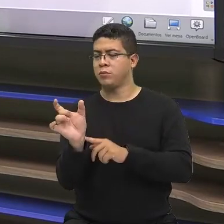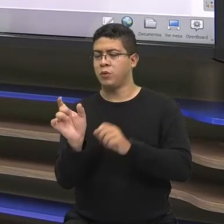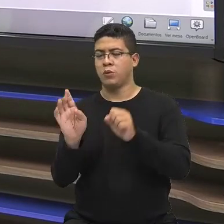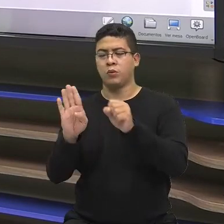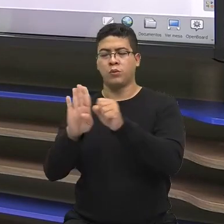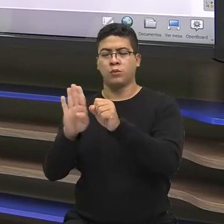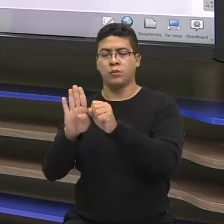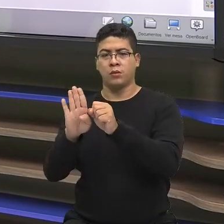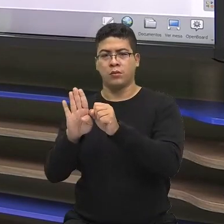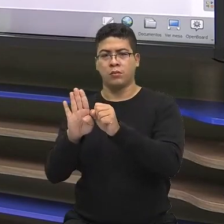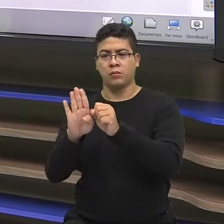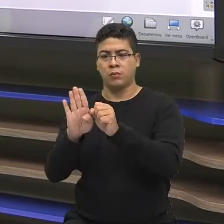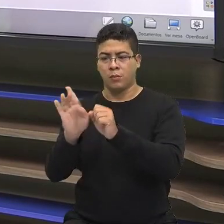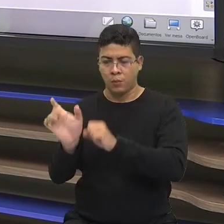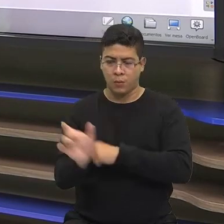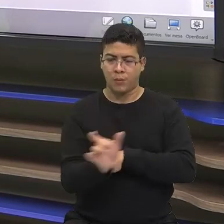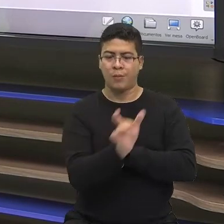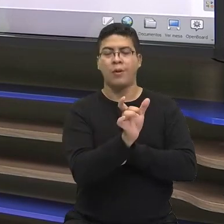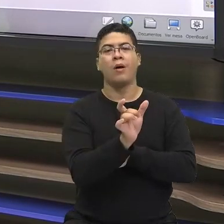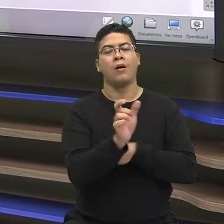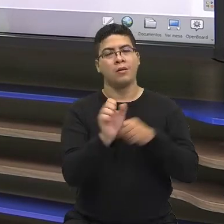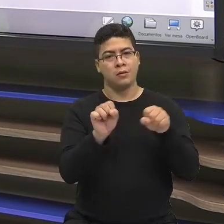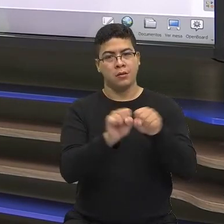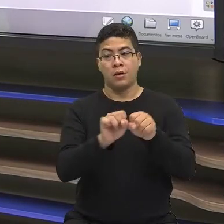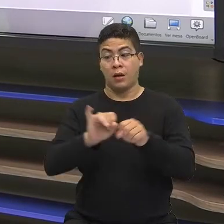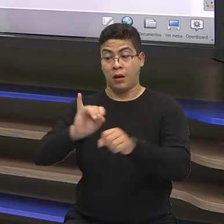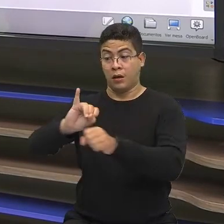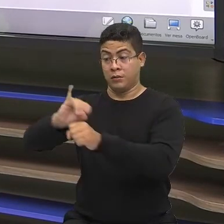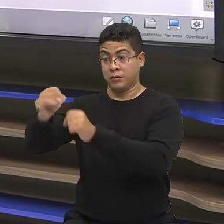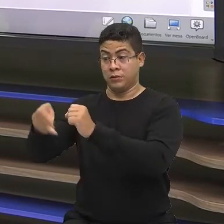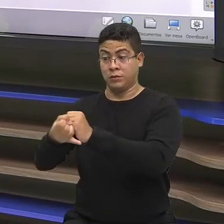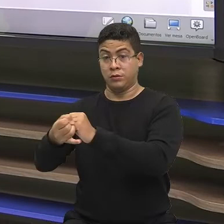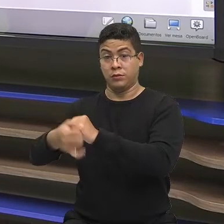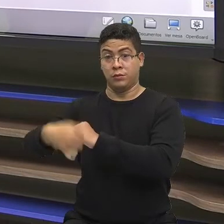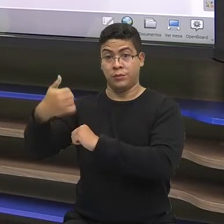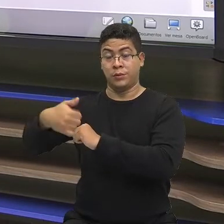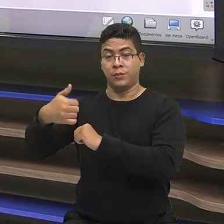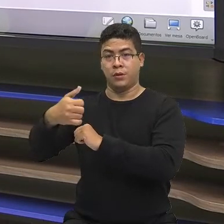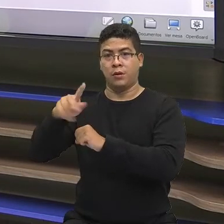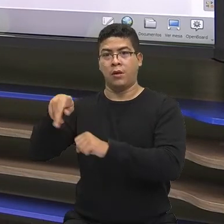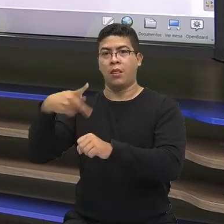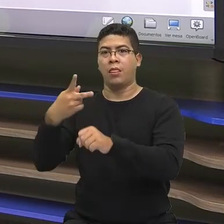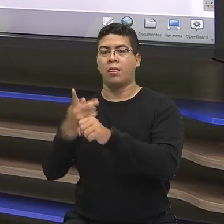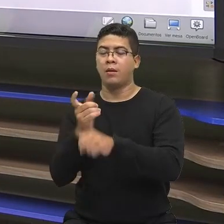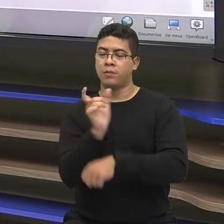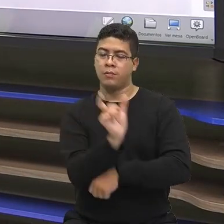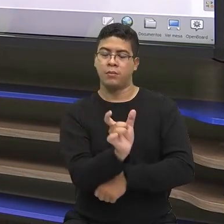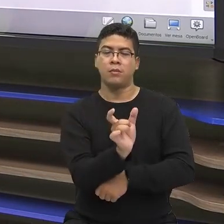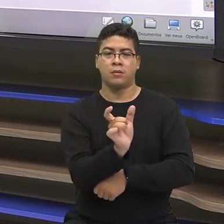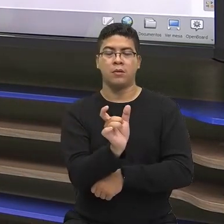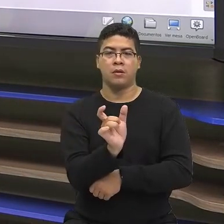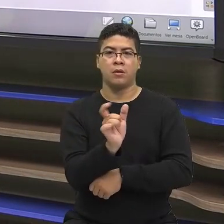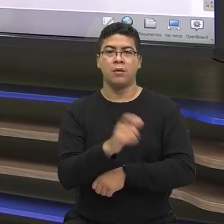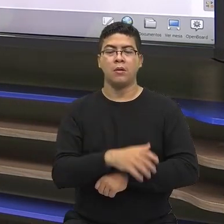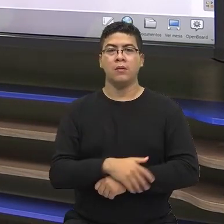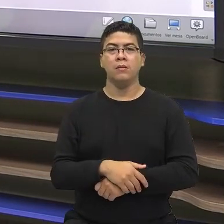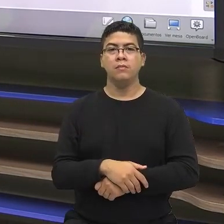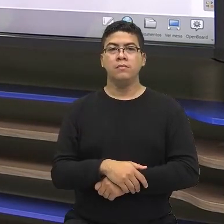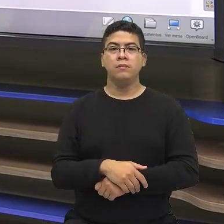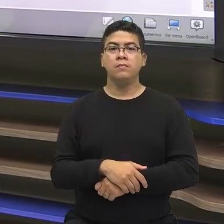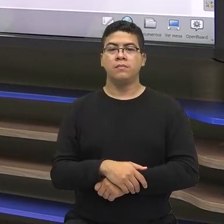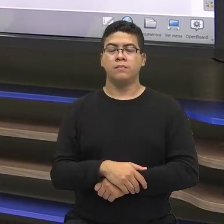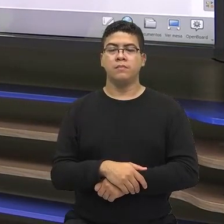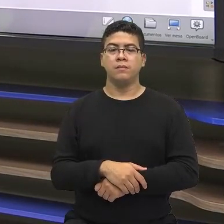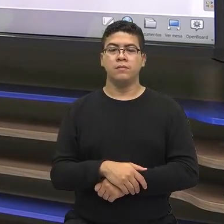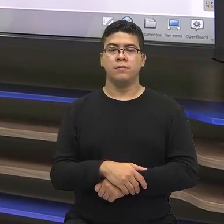vir após o adjetivo. Então você só tem que observar ali o que é característica, o que é nome. O que